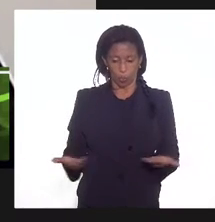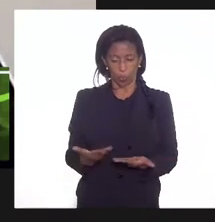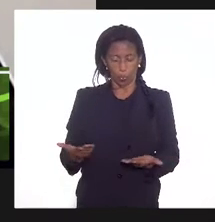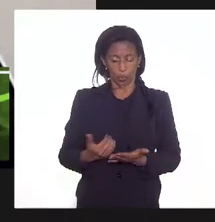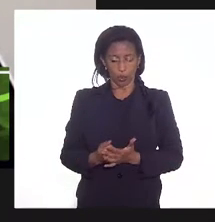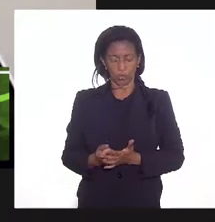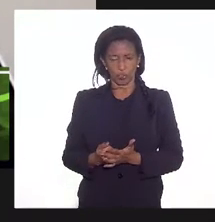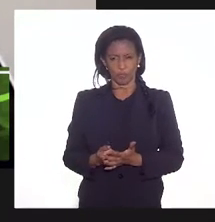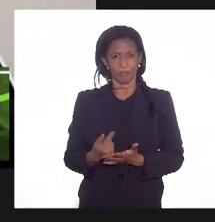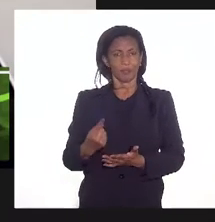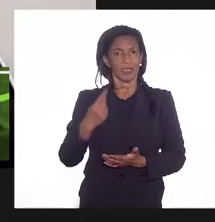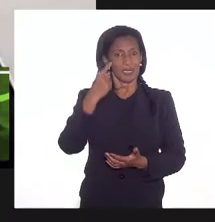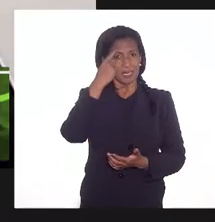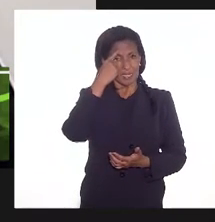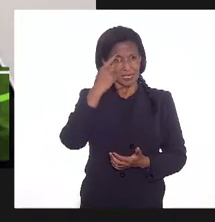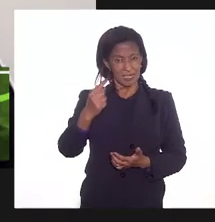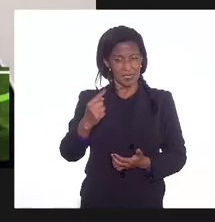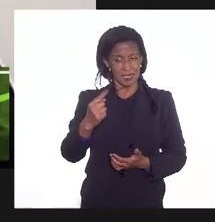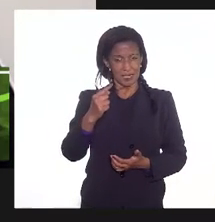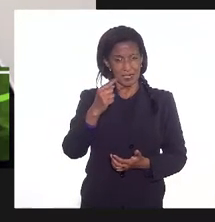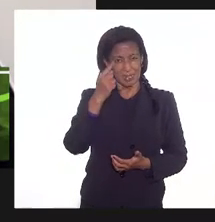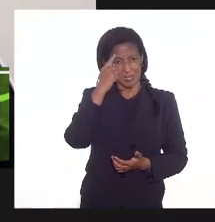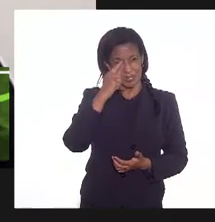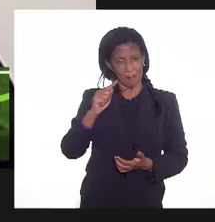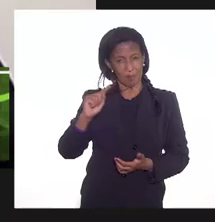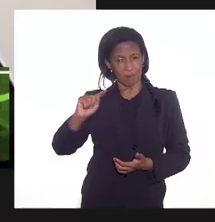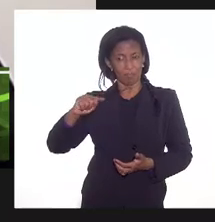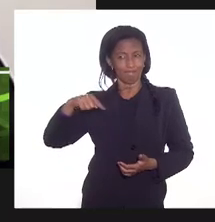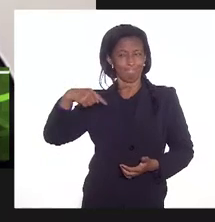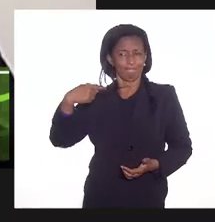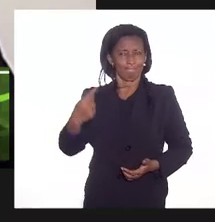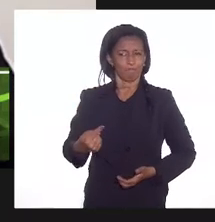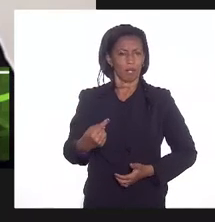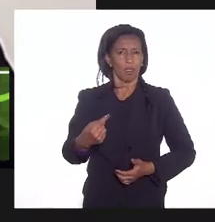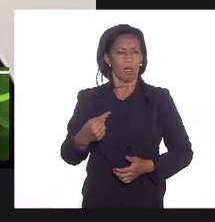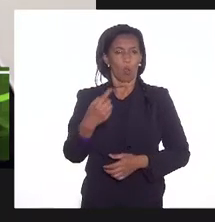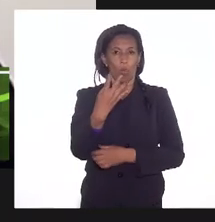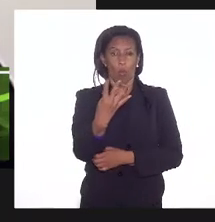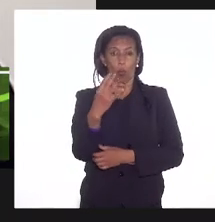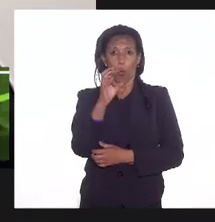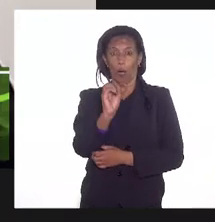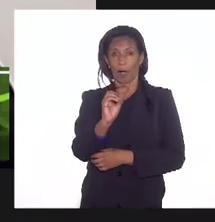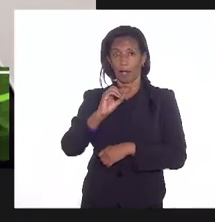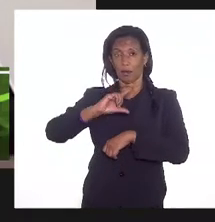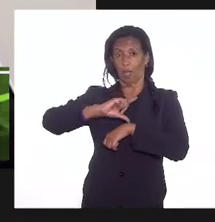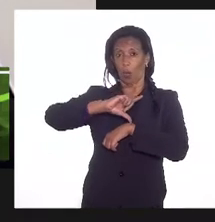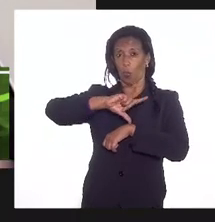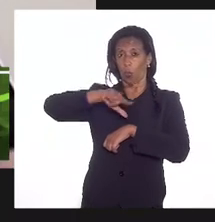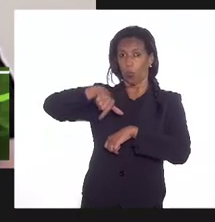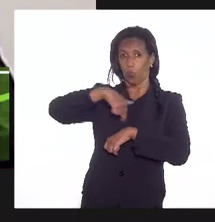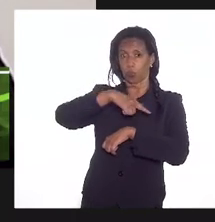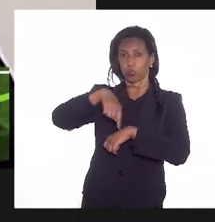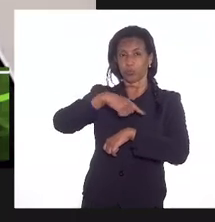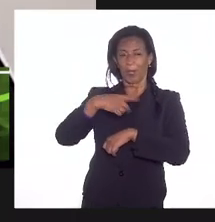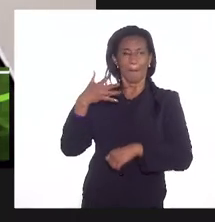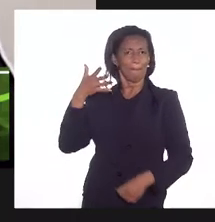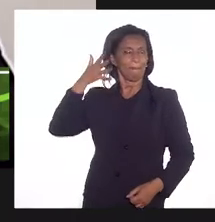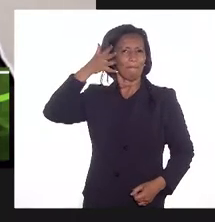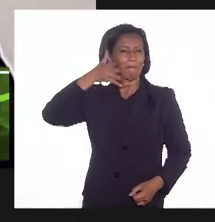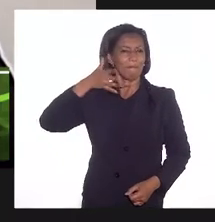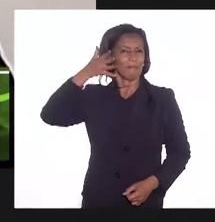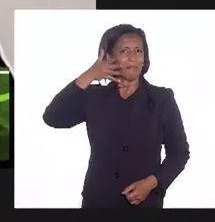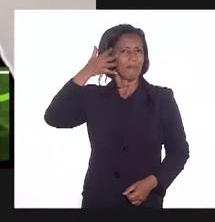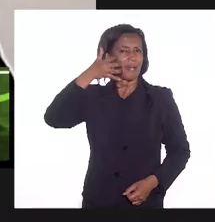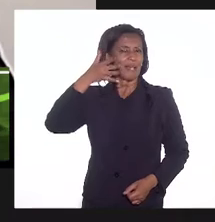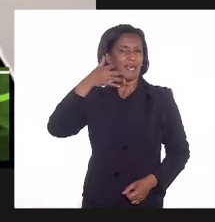semana que vem nós vamos cumprir praticamente quase 40 horas de palestras para